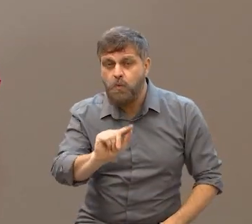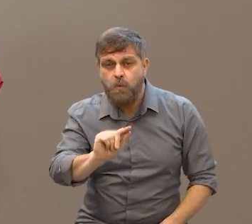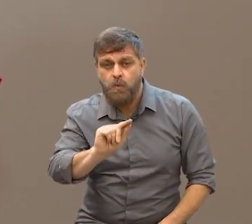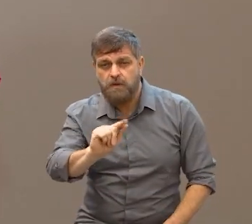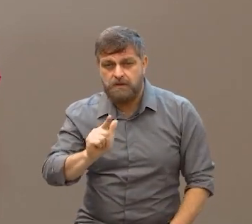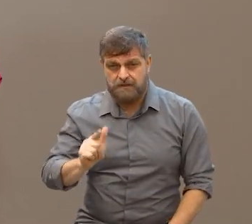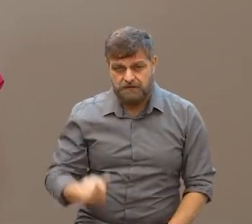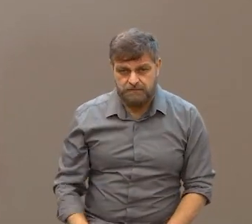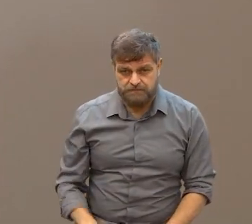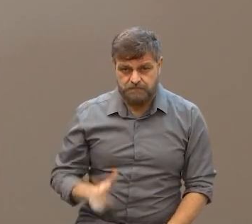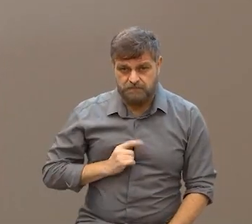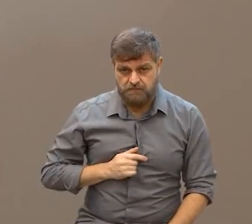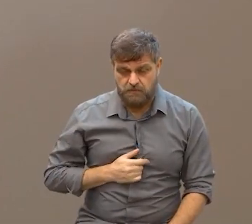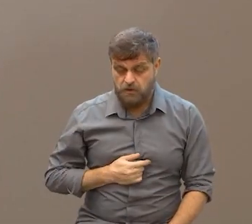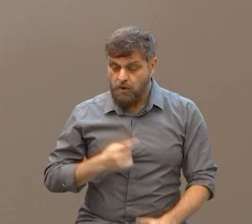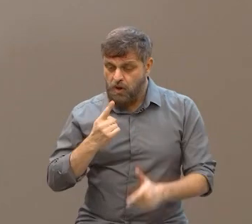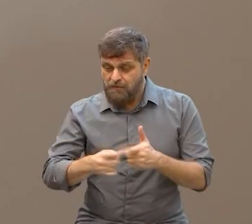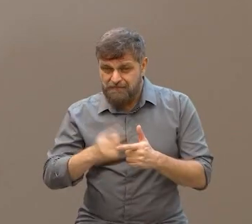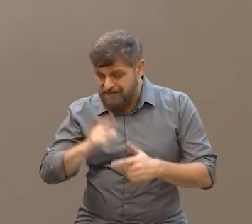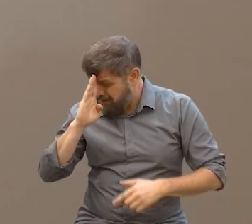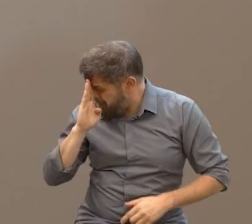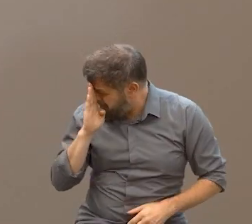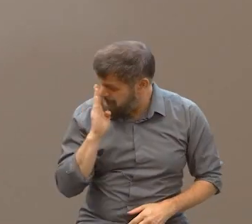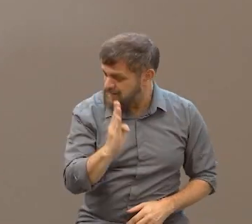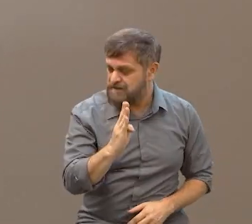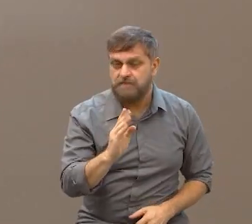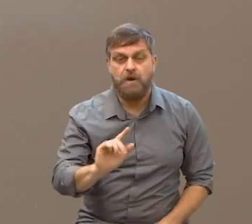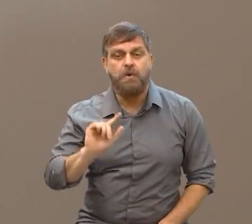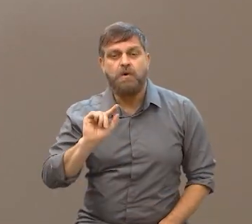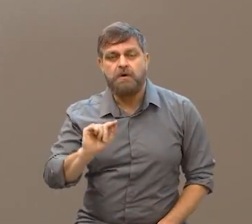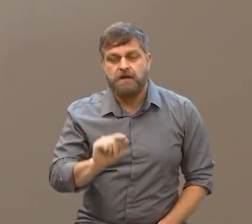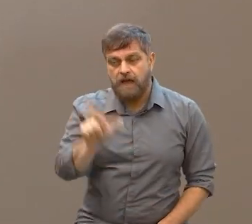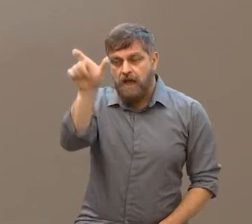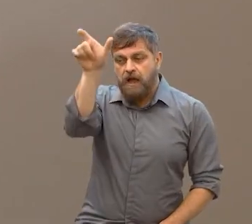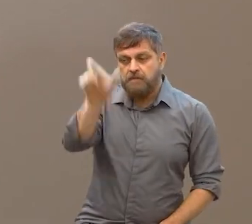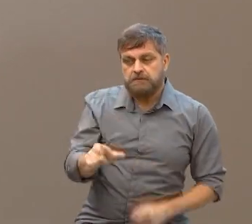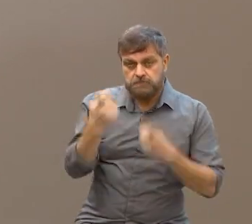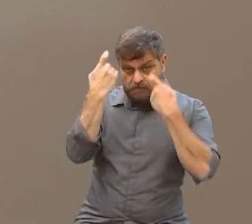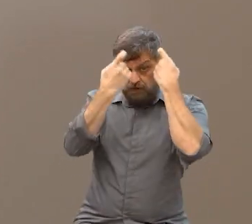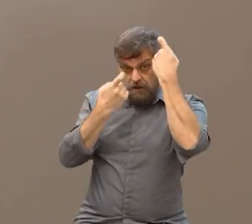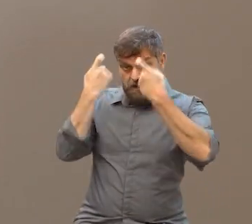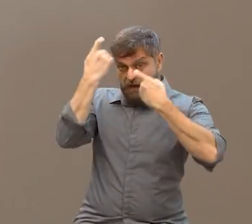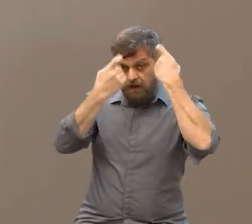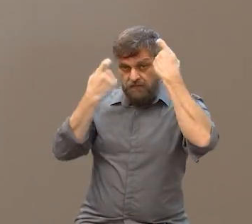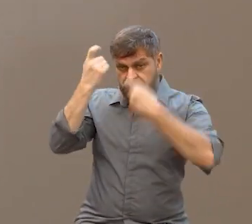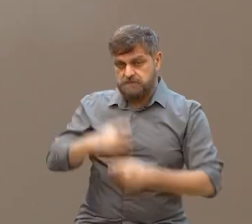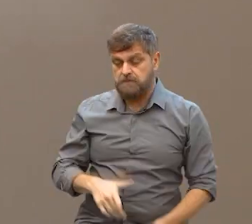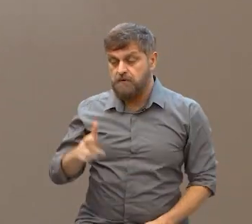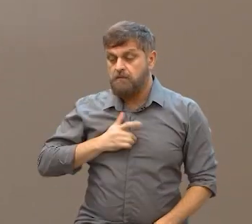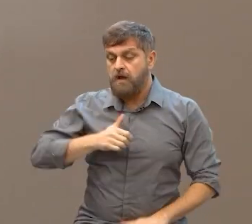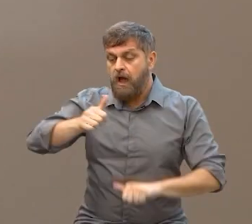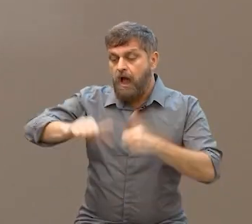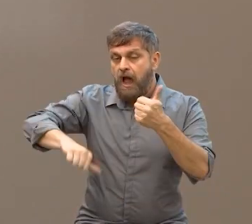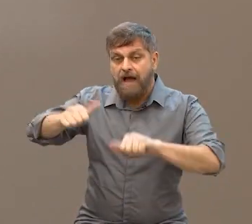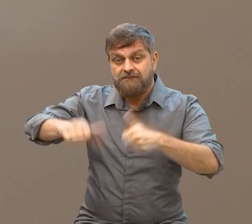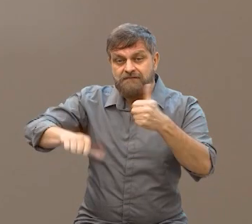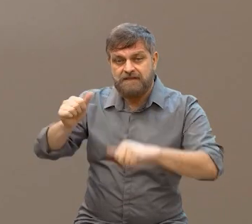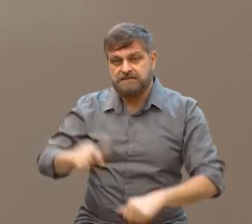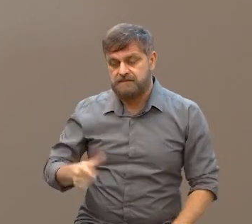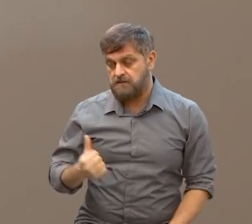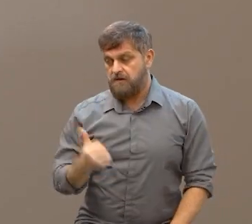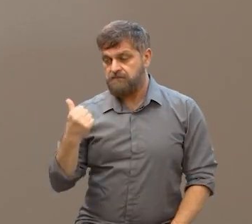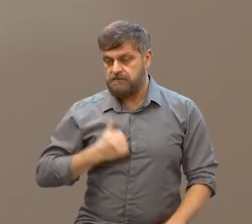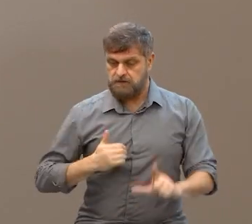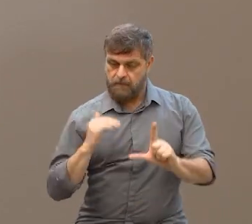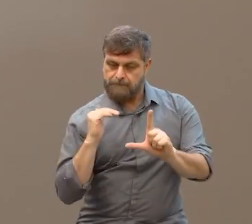que a grande questão é você se preocupar com o nível da taxonomia de Bloom que